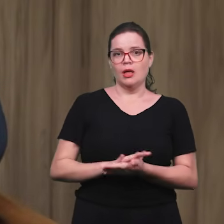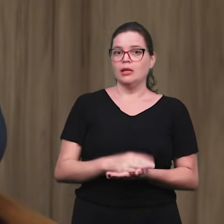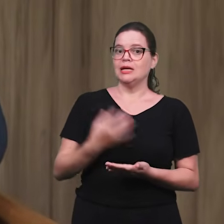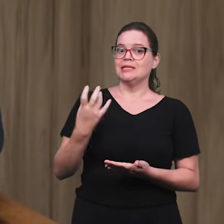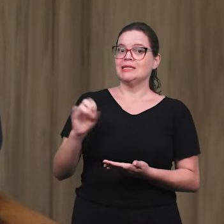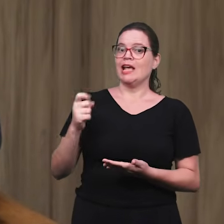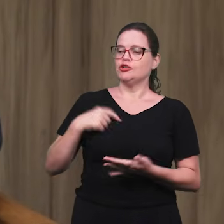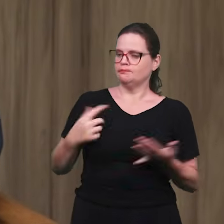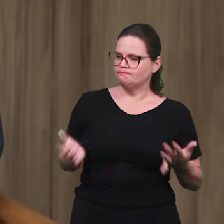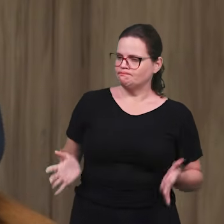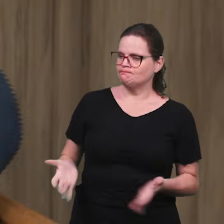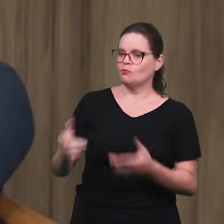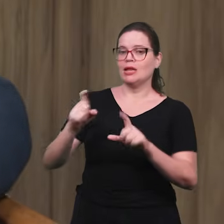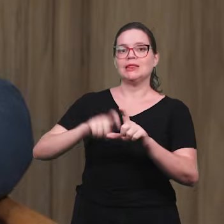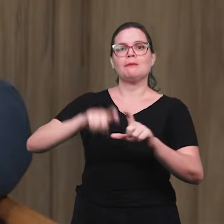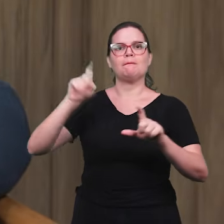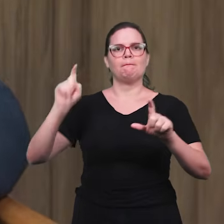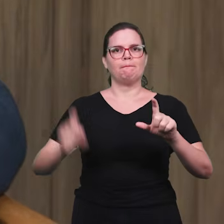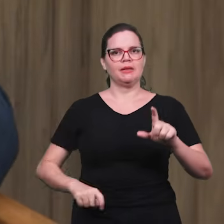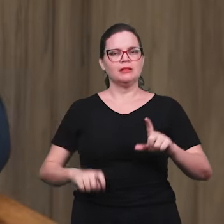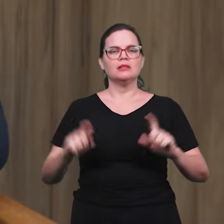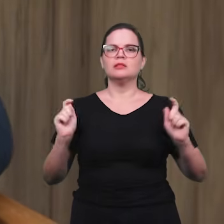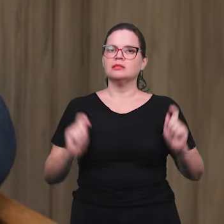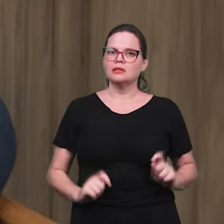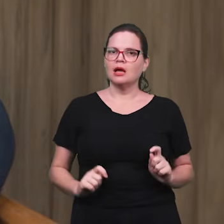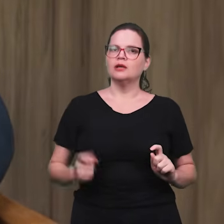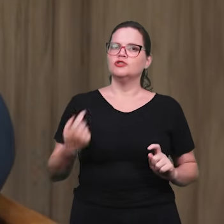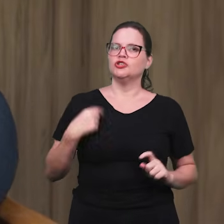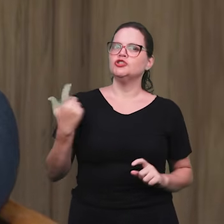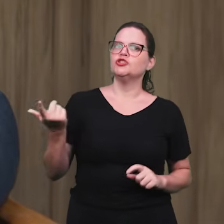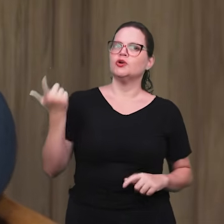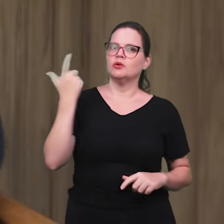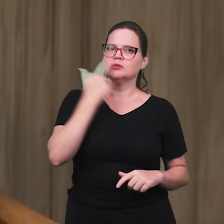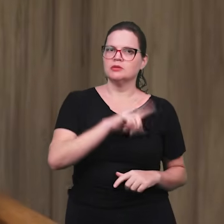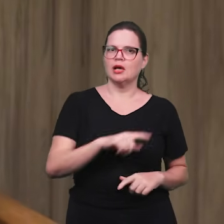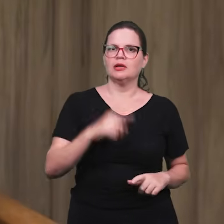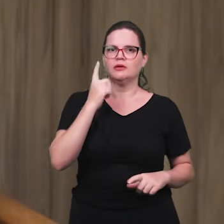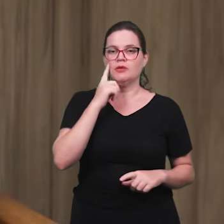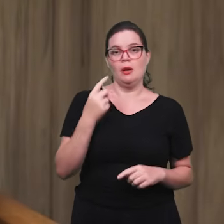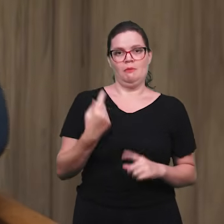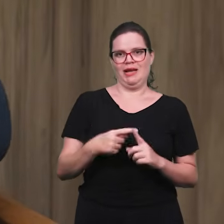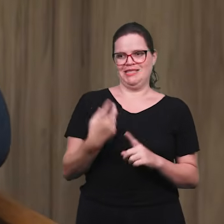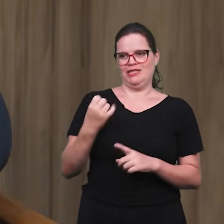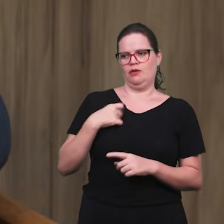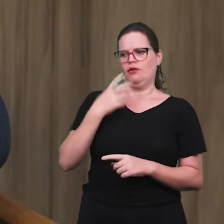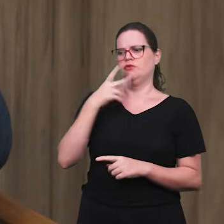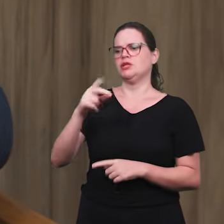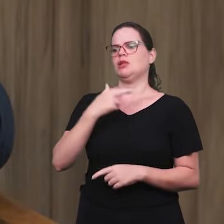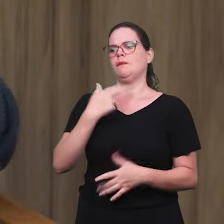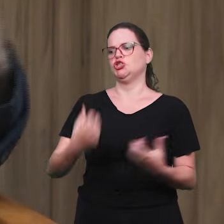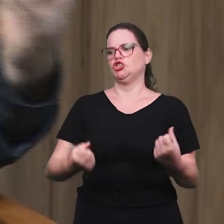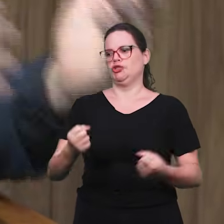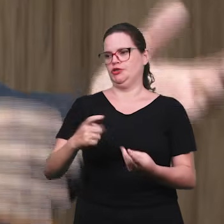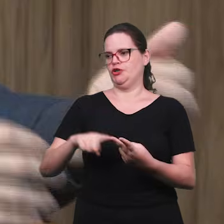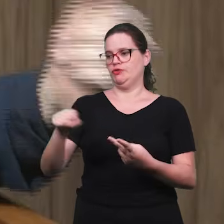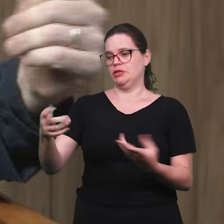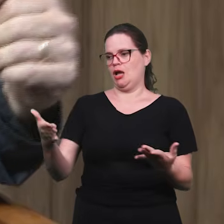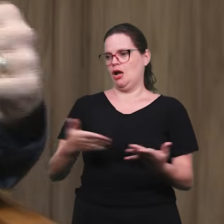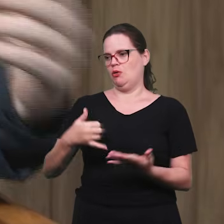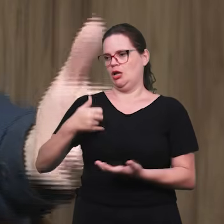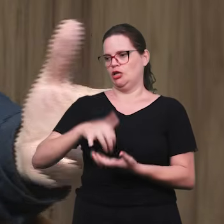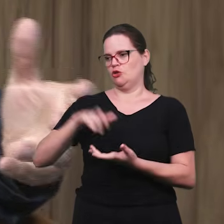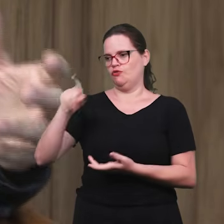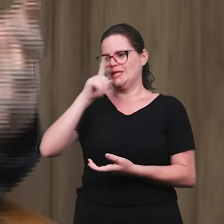quando nós, enquanto familiares, entendemos que nós precisamos tirar as autonomias, você não pode dirigir mais, você agora se